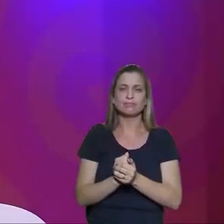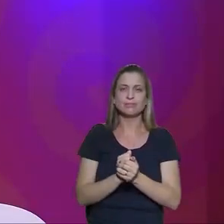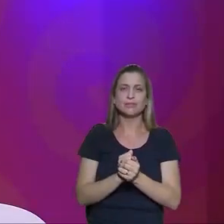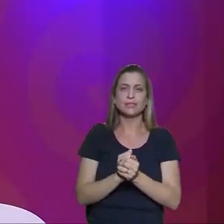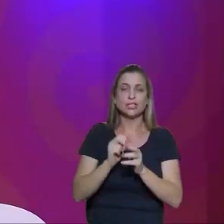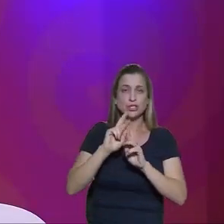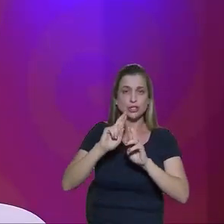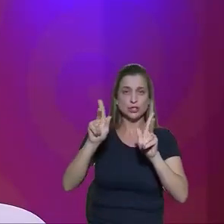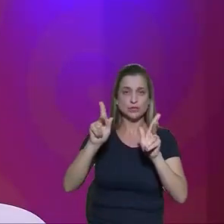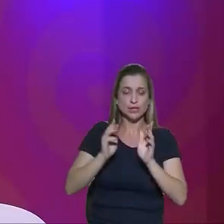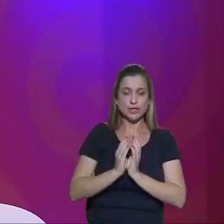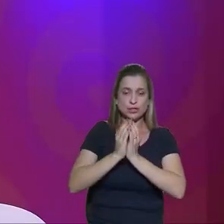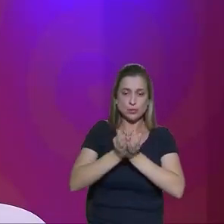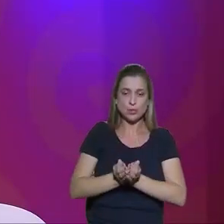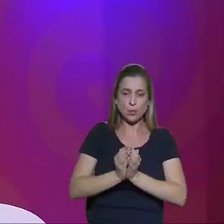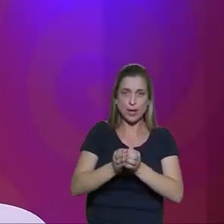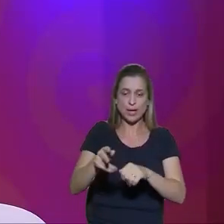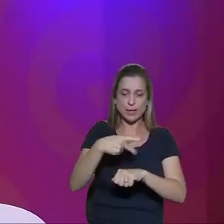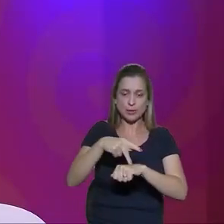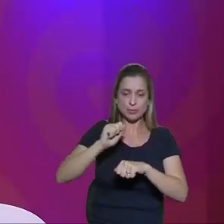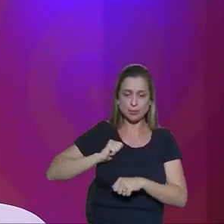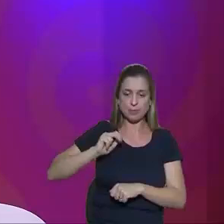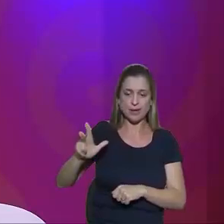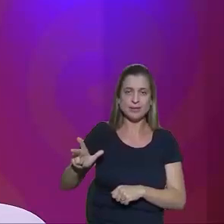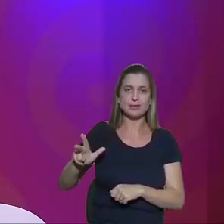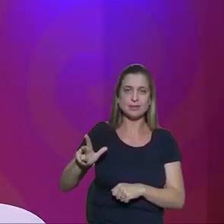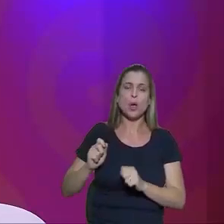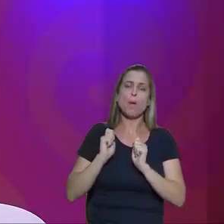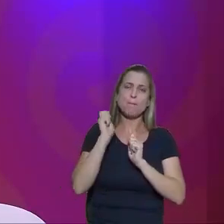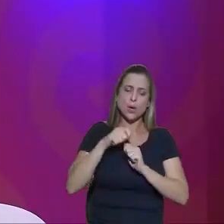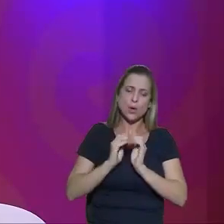Diferentemente de uma nau portuguesa, se virada do avesso,